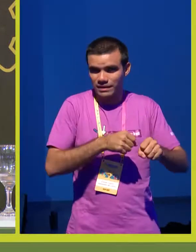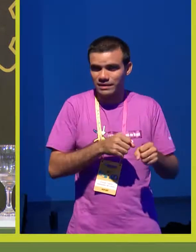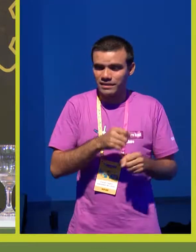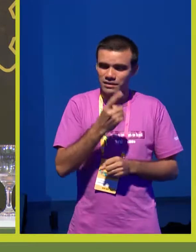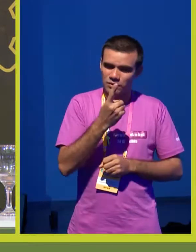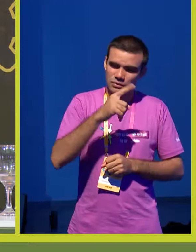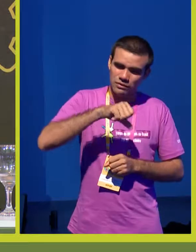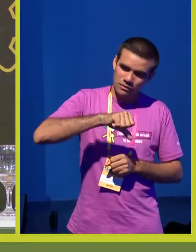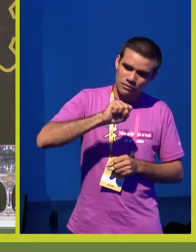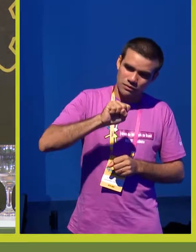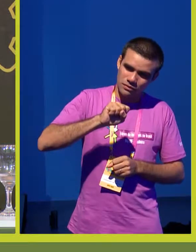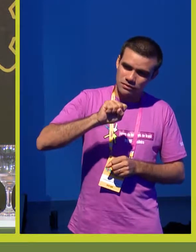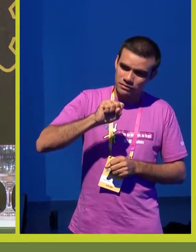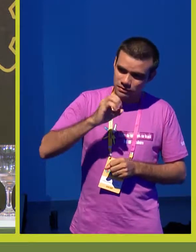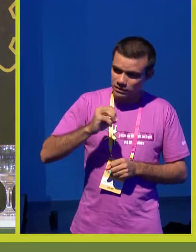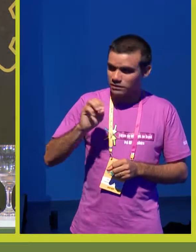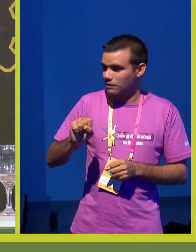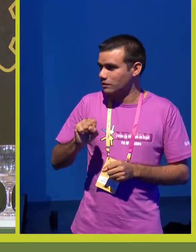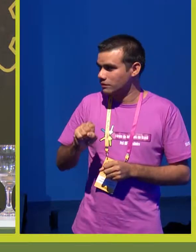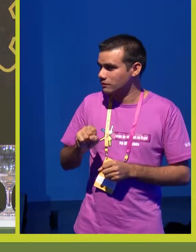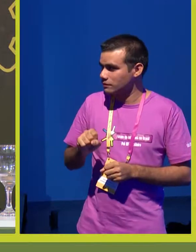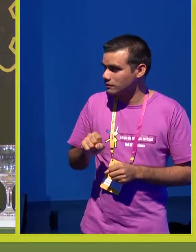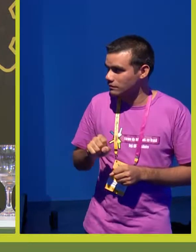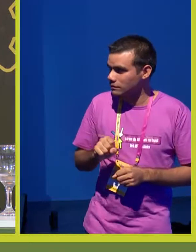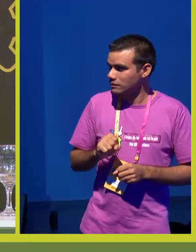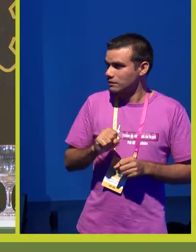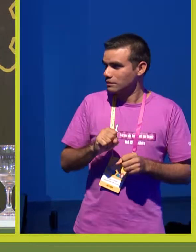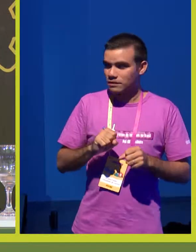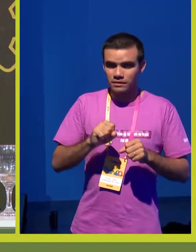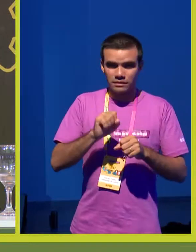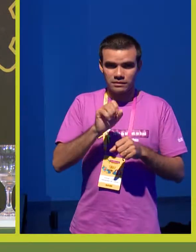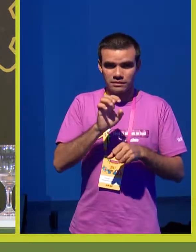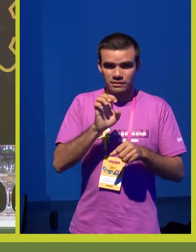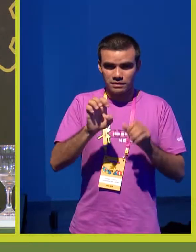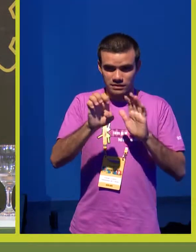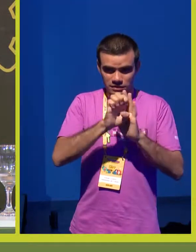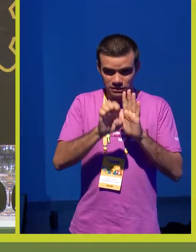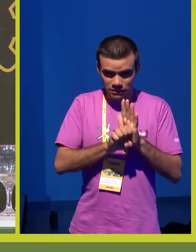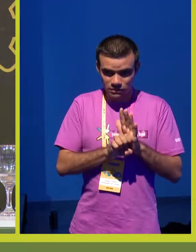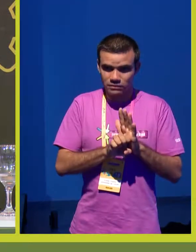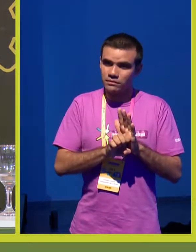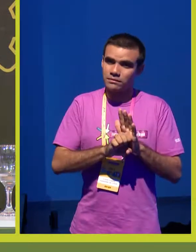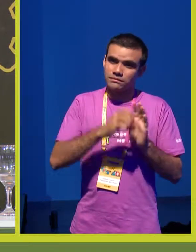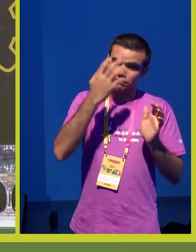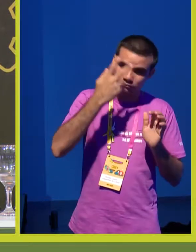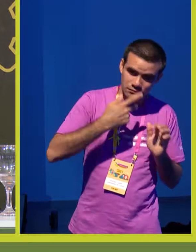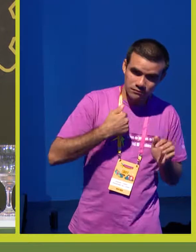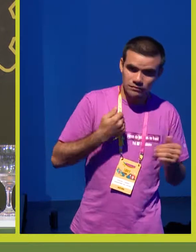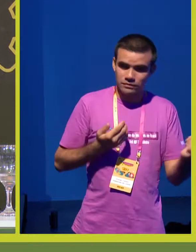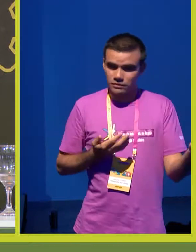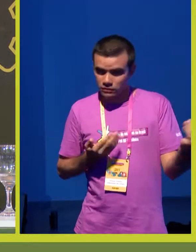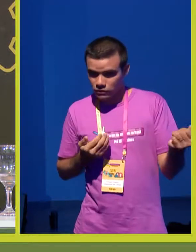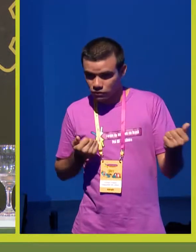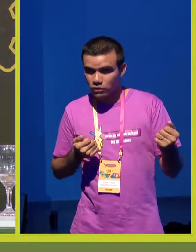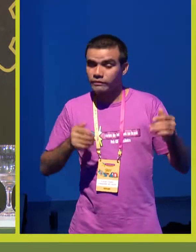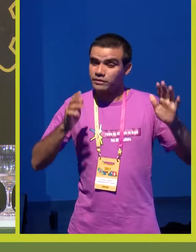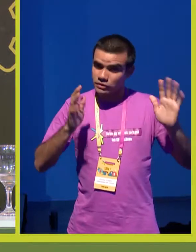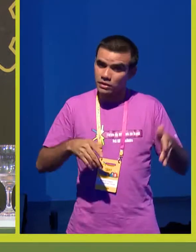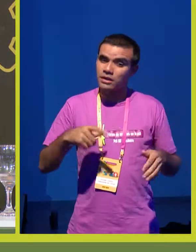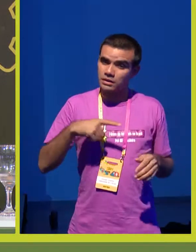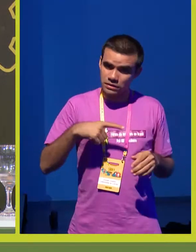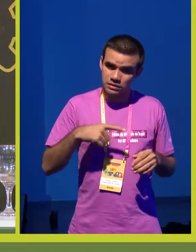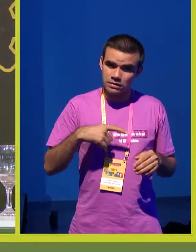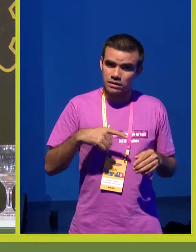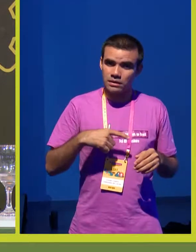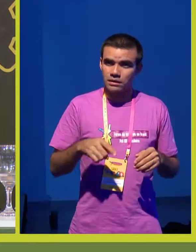9808. Para além do que já prevê o Estatuto da Criança e do Adolescente, porque o Estatuto da Criança e do Adolescente hoje ele já prevê essa possibilidade